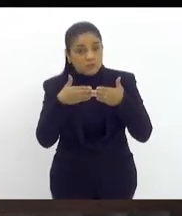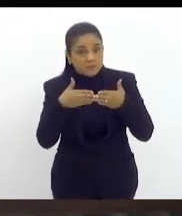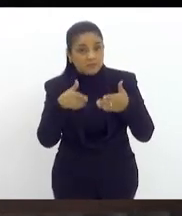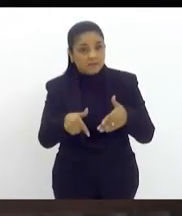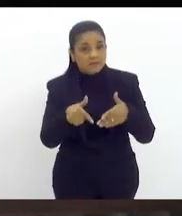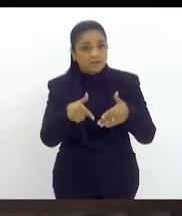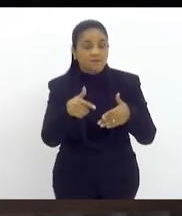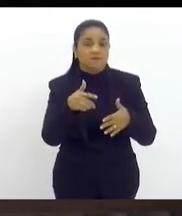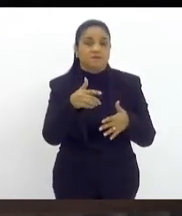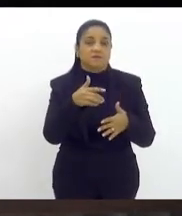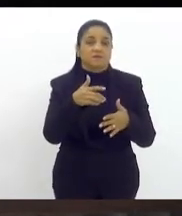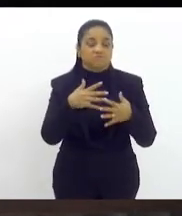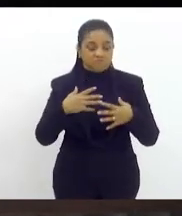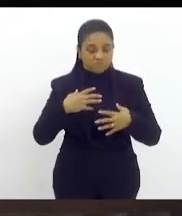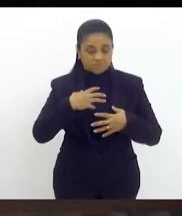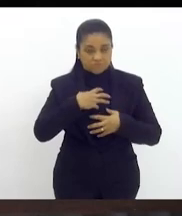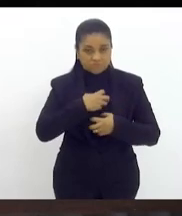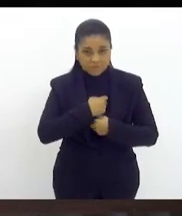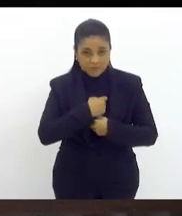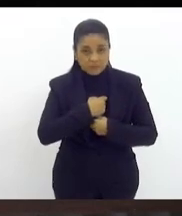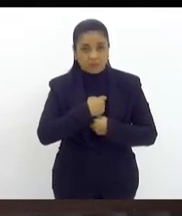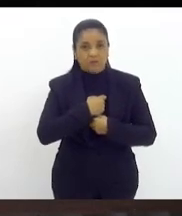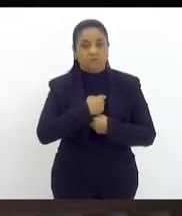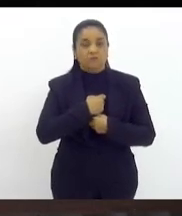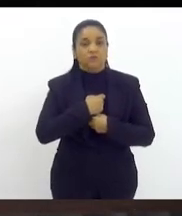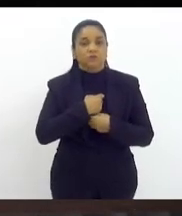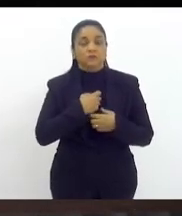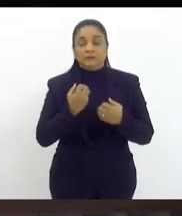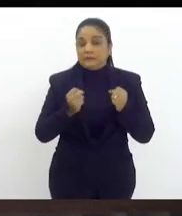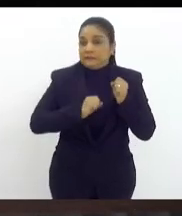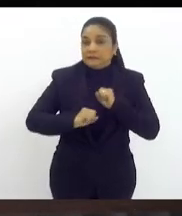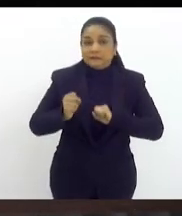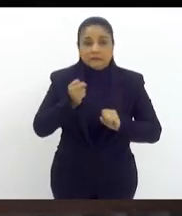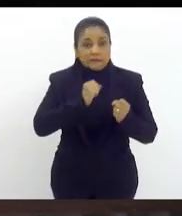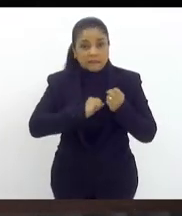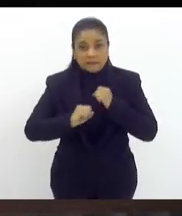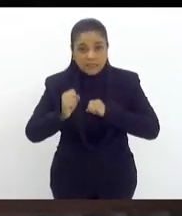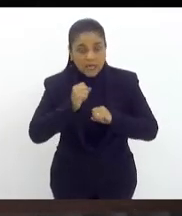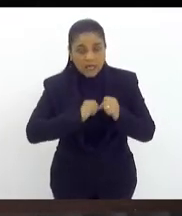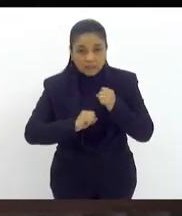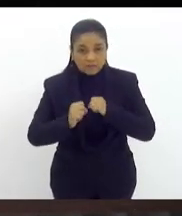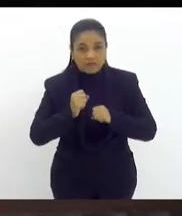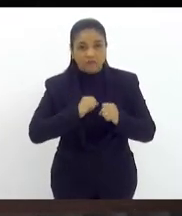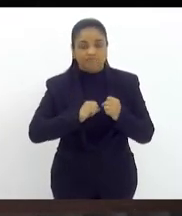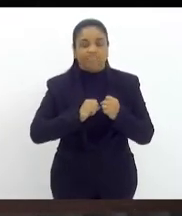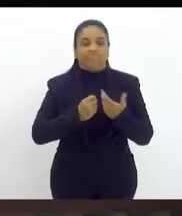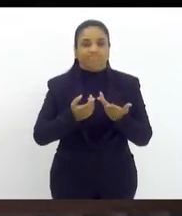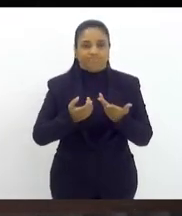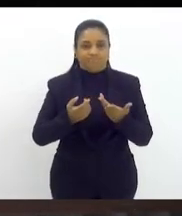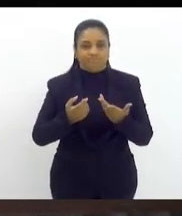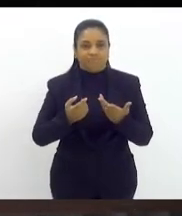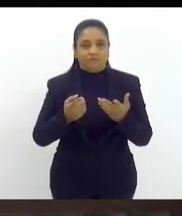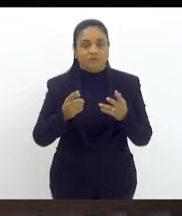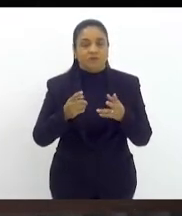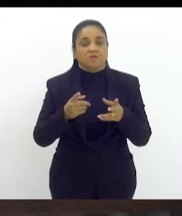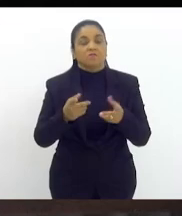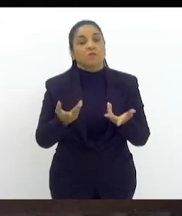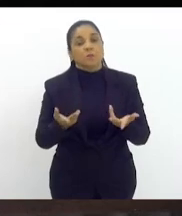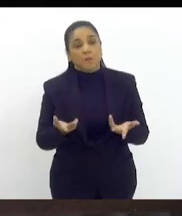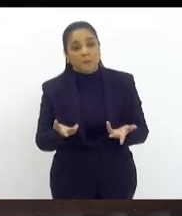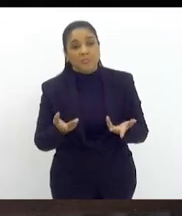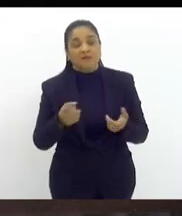episódios depressivos, transtorno de ansiedade ou transtorno depressivo recorrente. Fecha aspas.